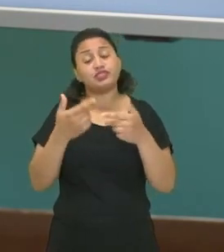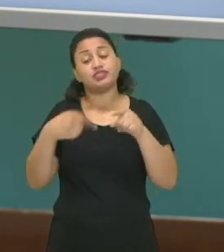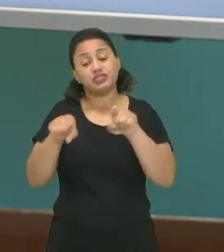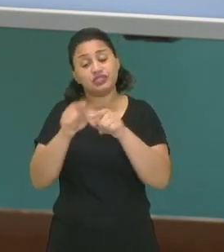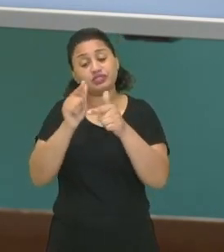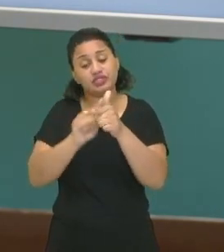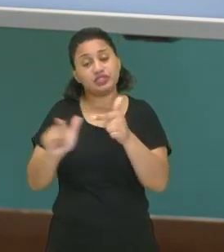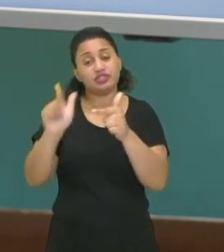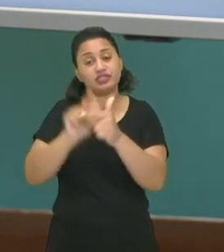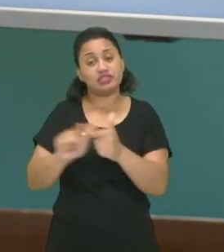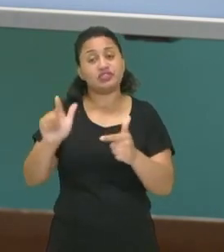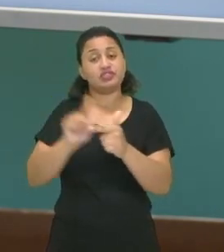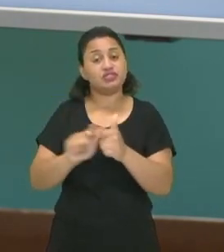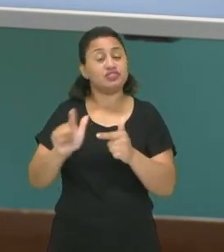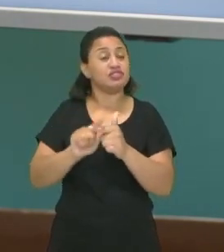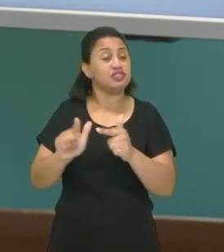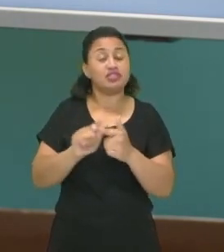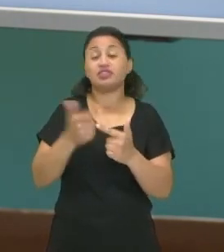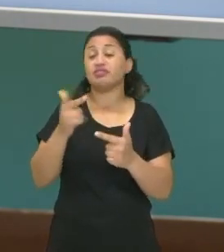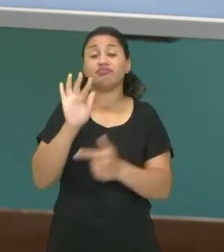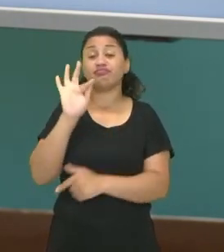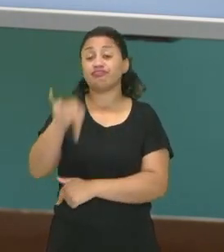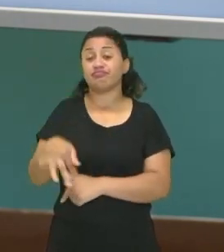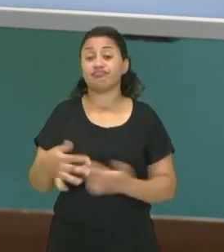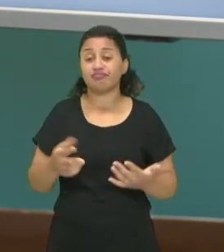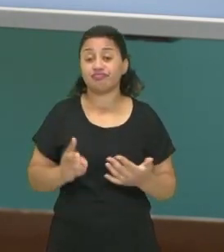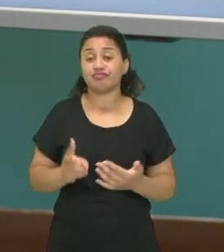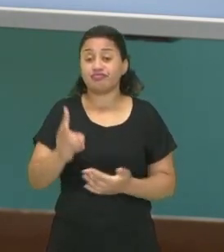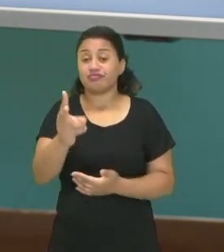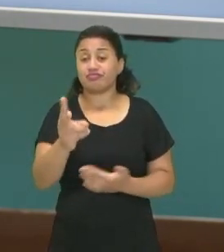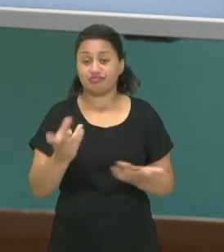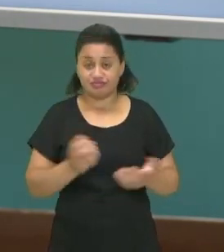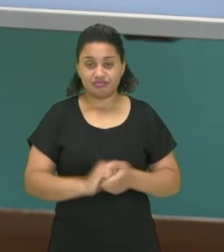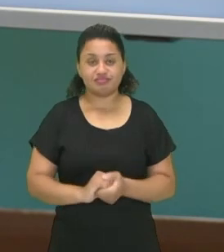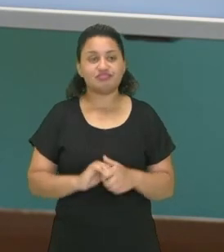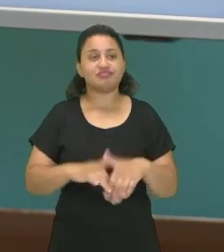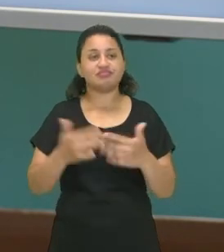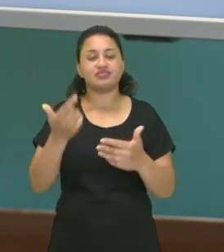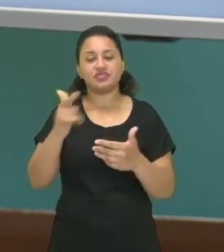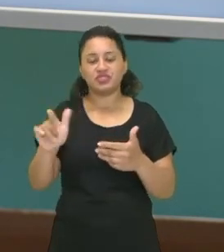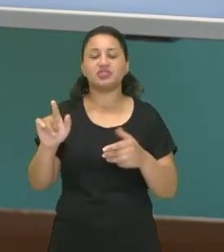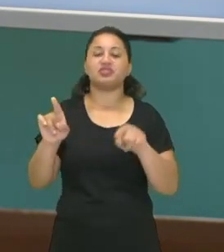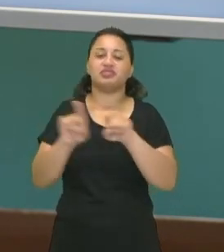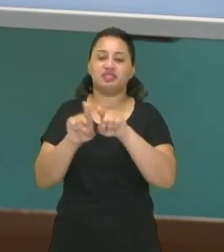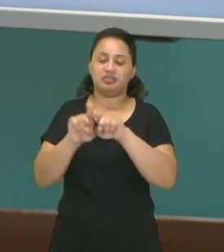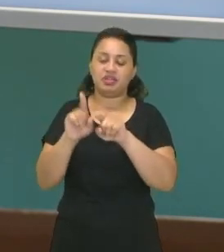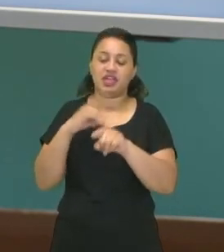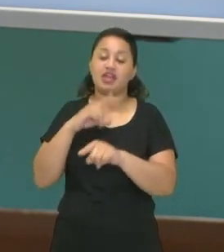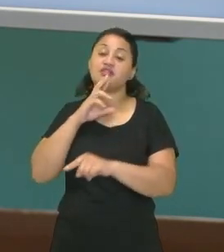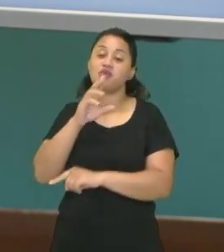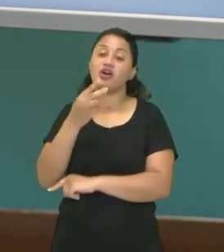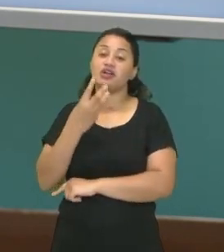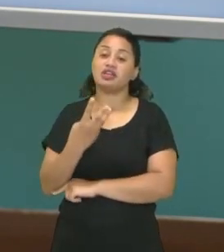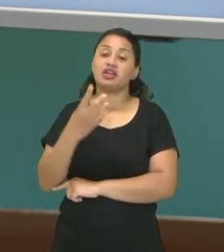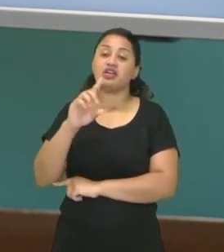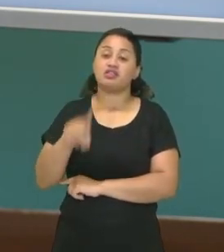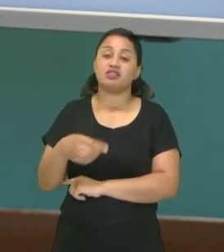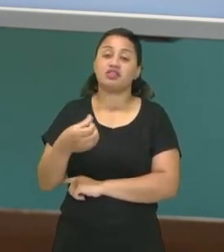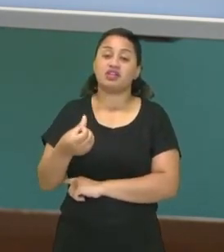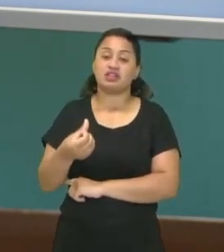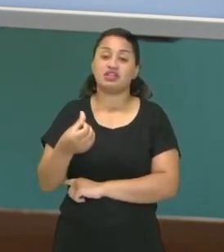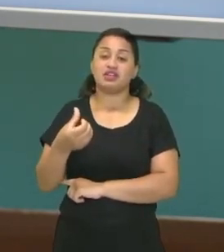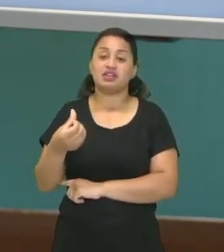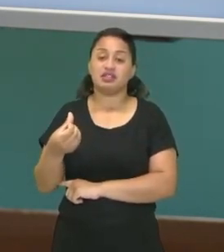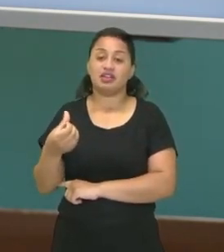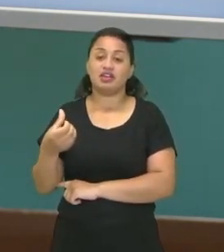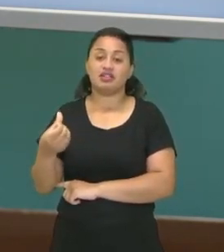dividindo, dividindo, dividindo, né? Infinitamente ali, tá bom? Então aqui novamente nós temos uma dízima periódica, né? Que tem ali, né? O nosso